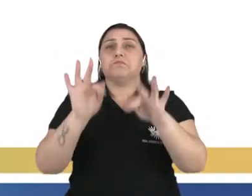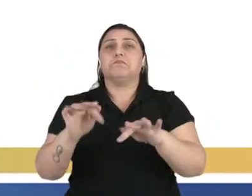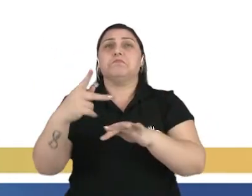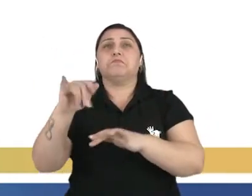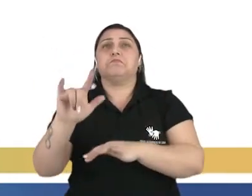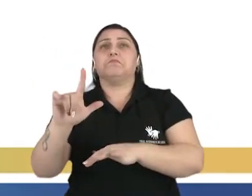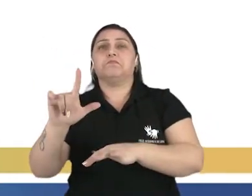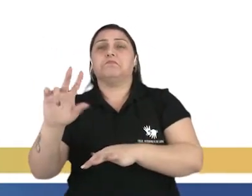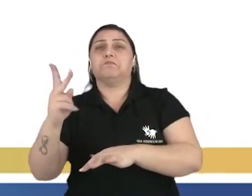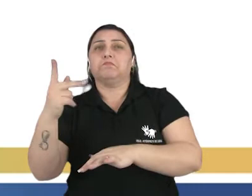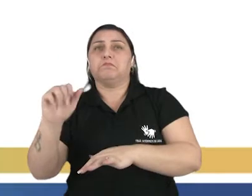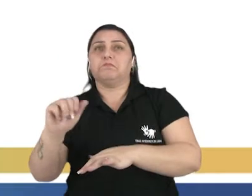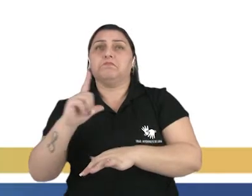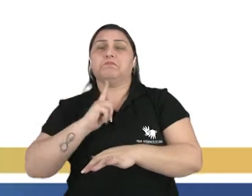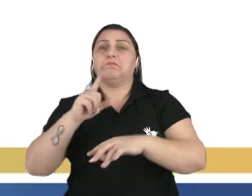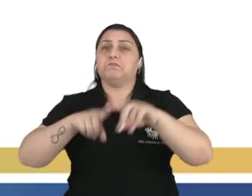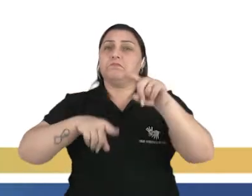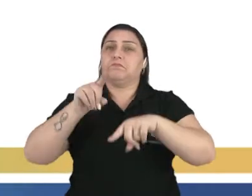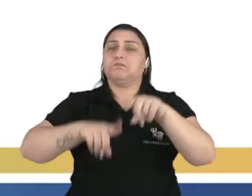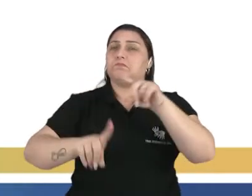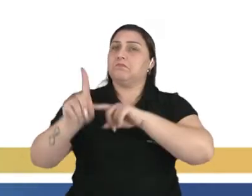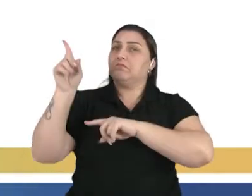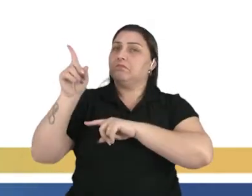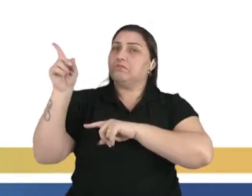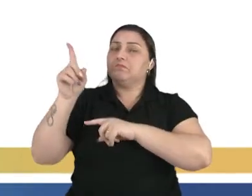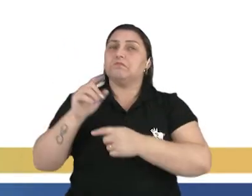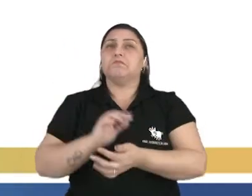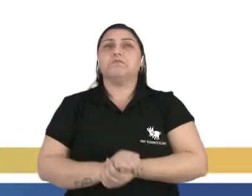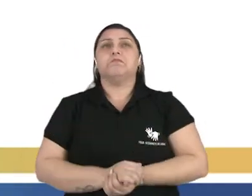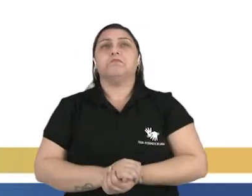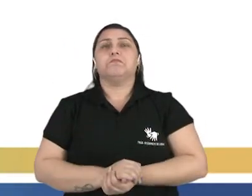pilhas, tem esses materiais,